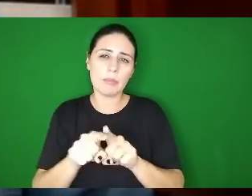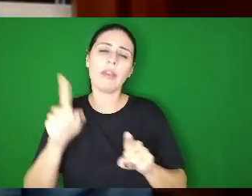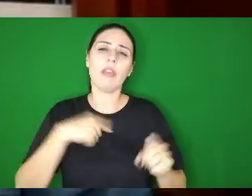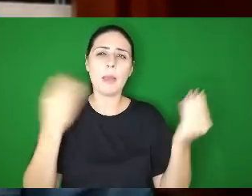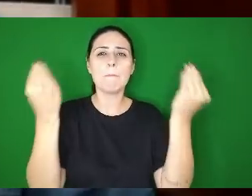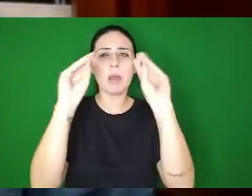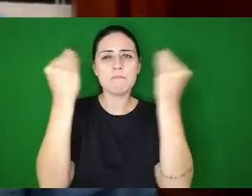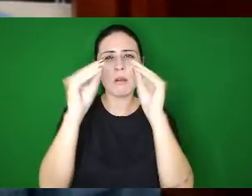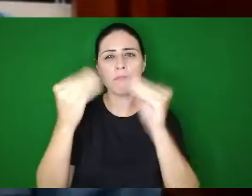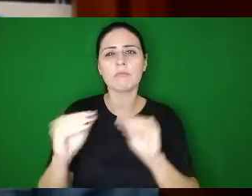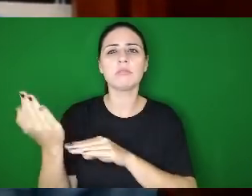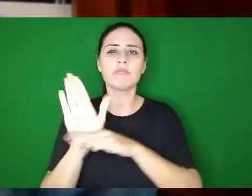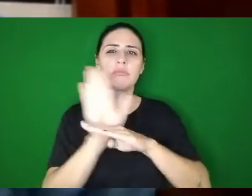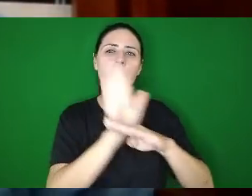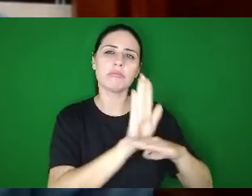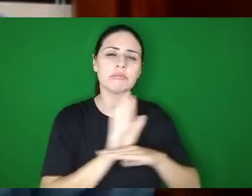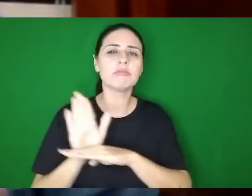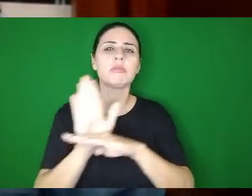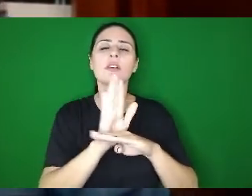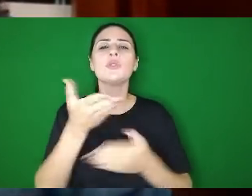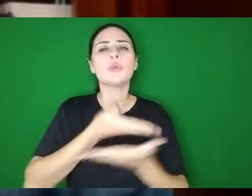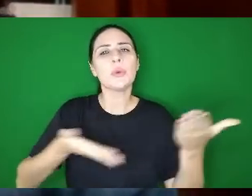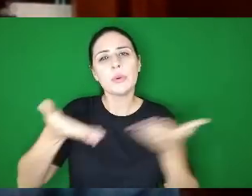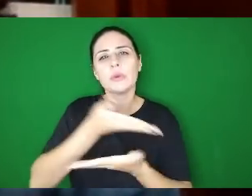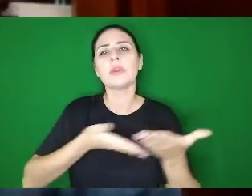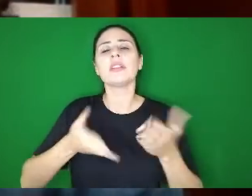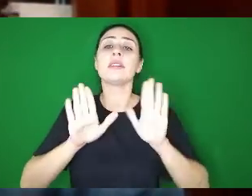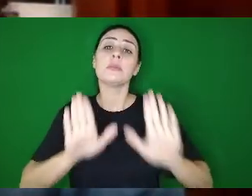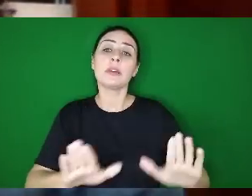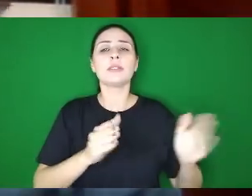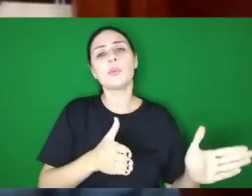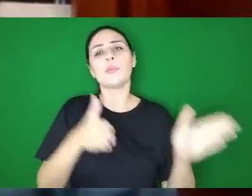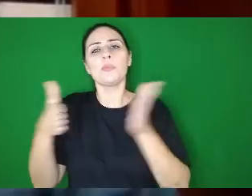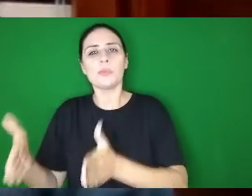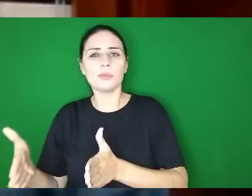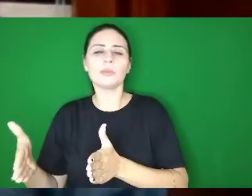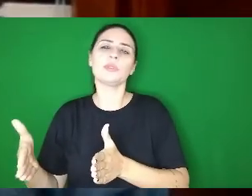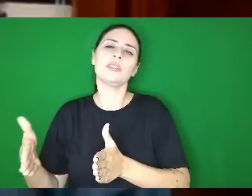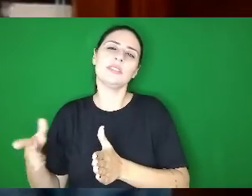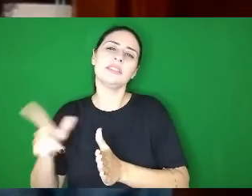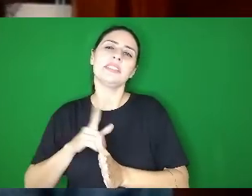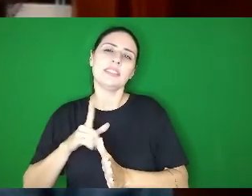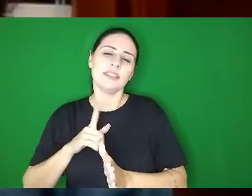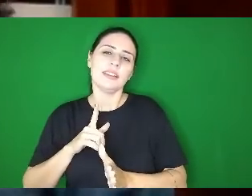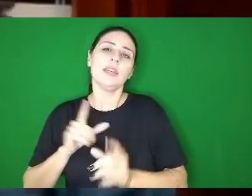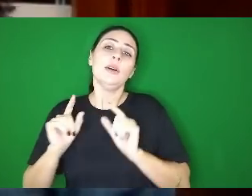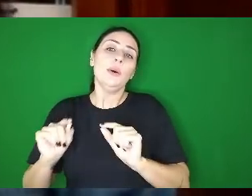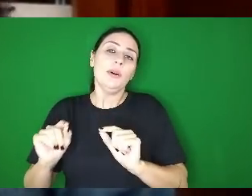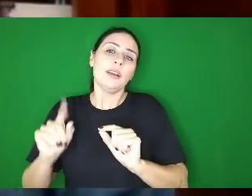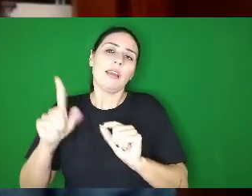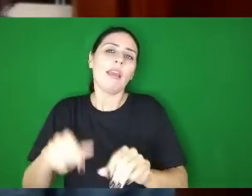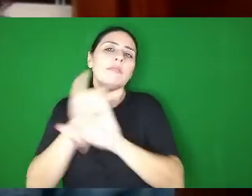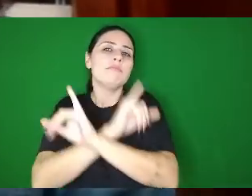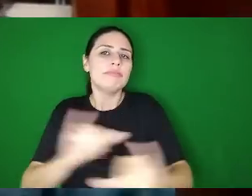elaboração do documento. Mas, por um outro lado, o que é